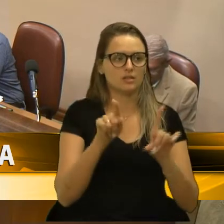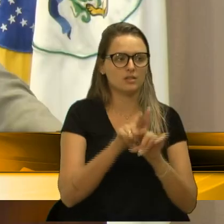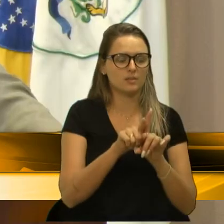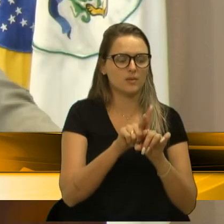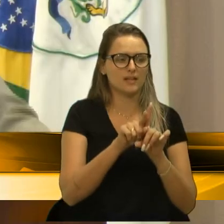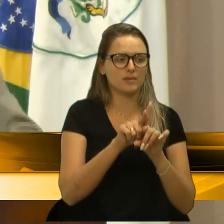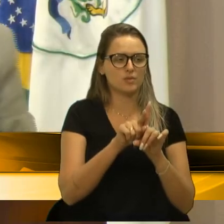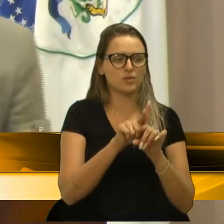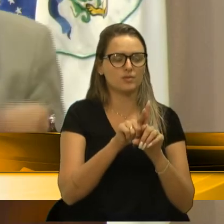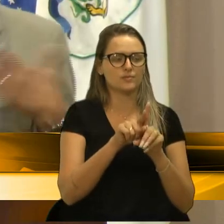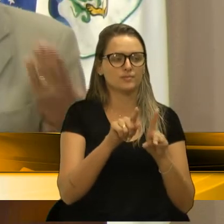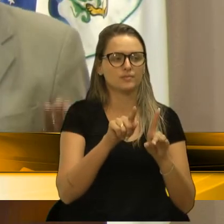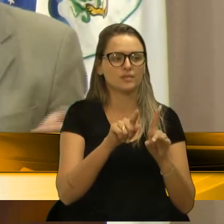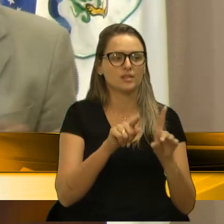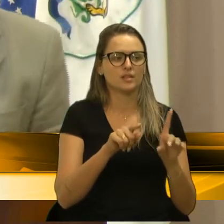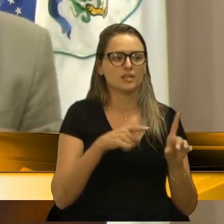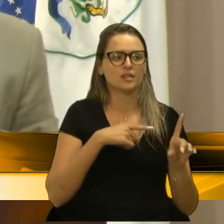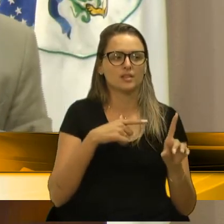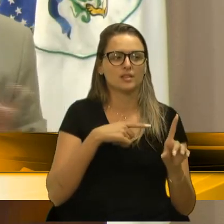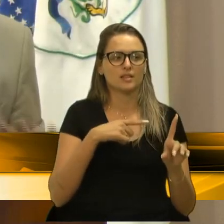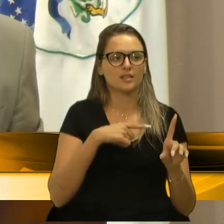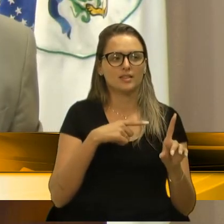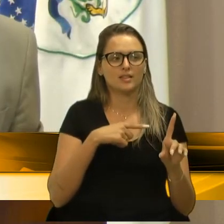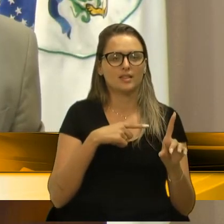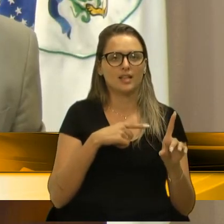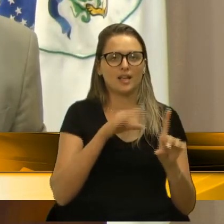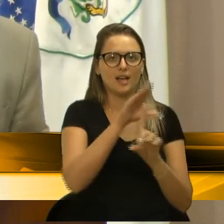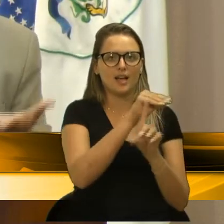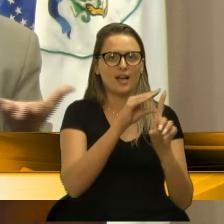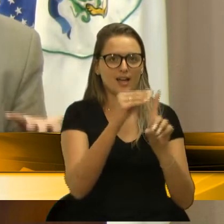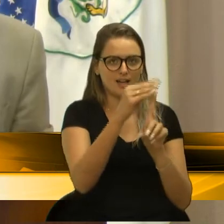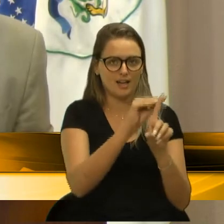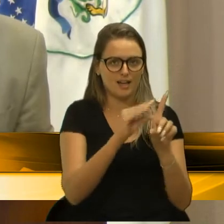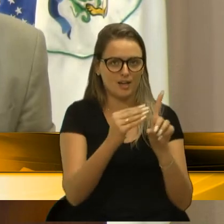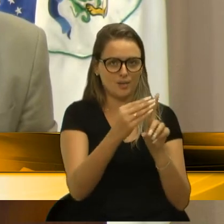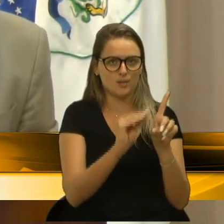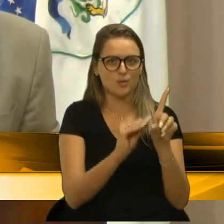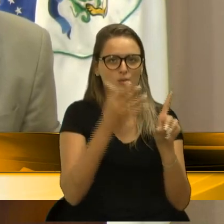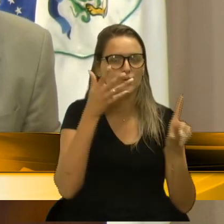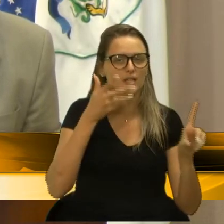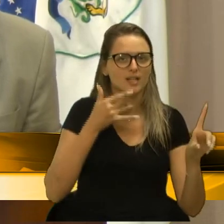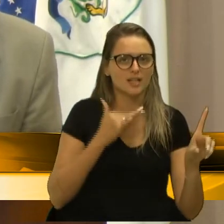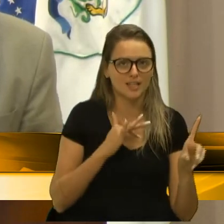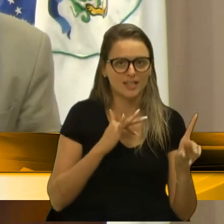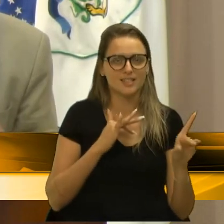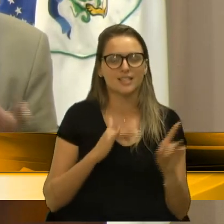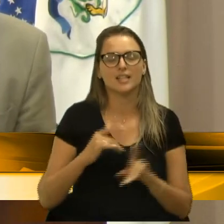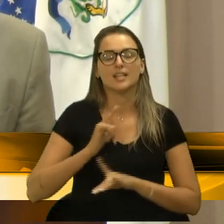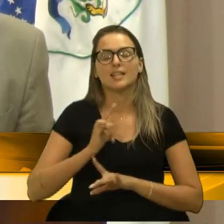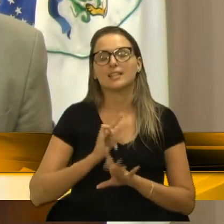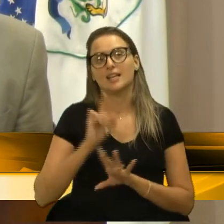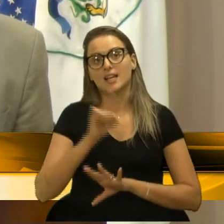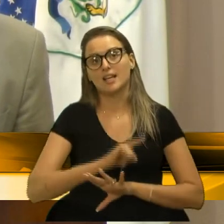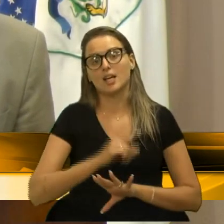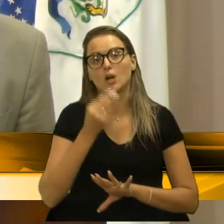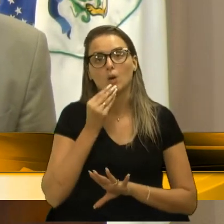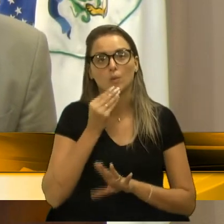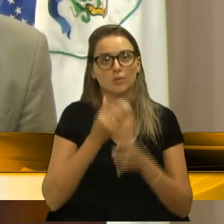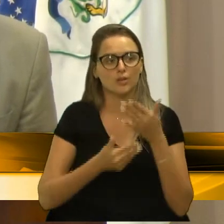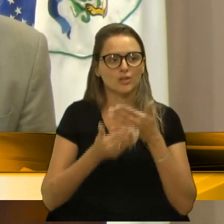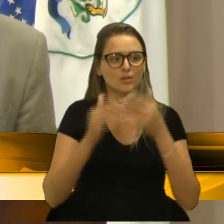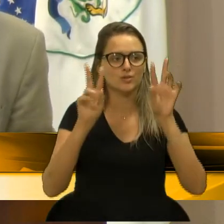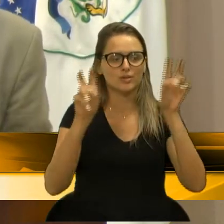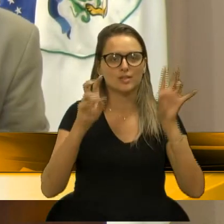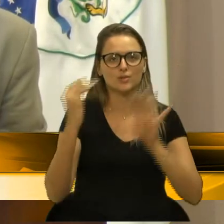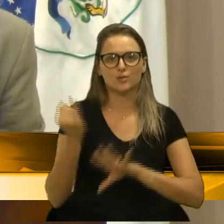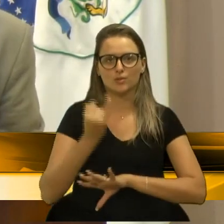também. Então veja como é profundo, não é uma coisa simples. E nós precisamos, é evidente que todos os assuntos são importantes, mas